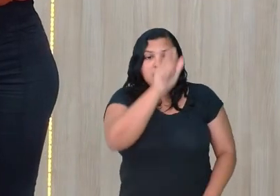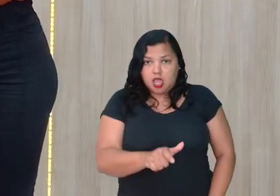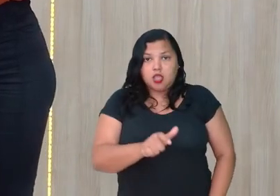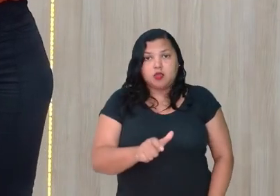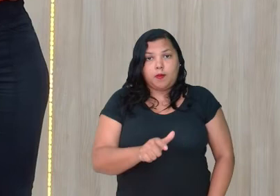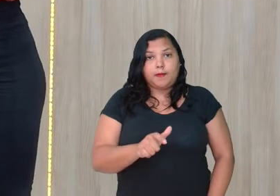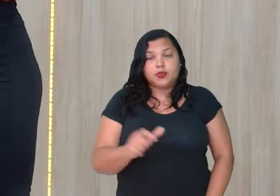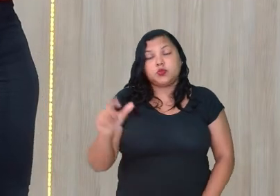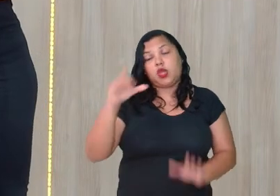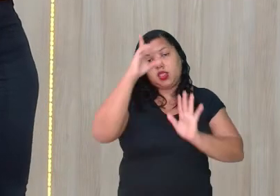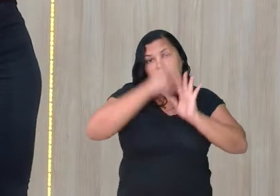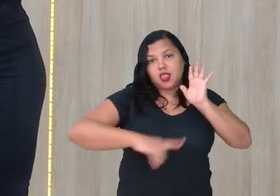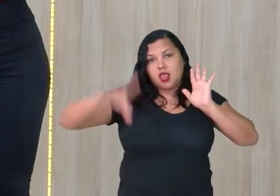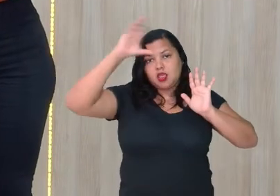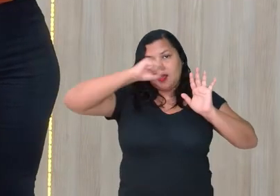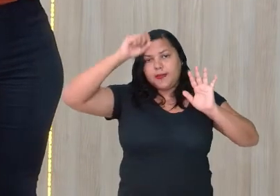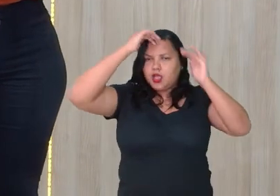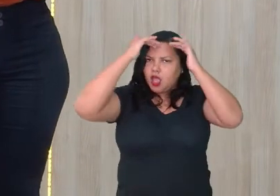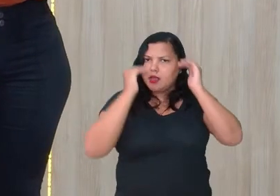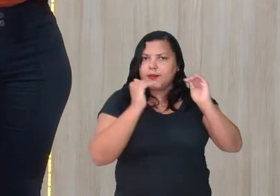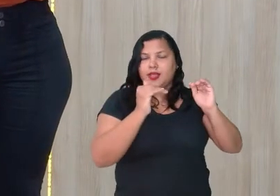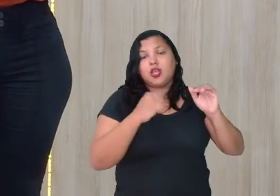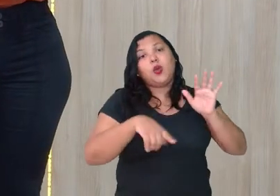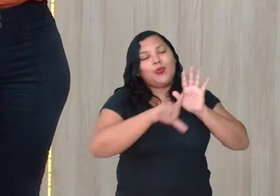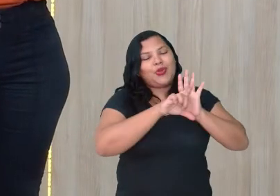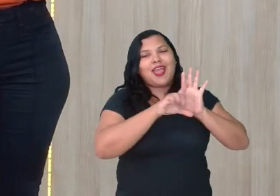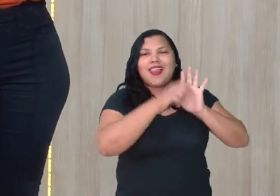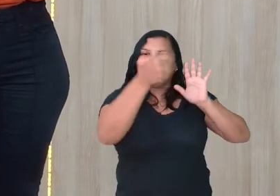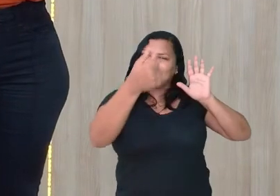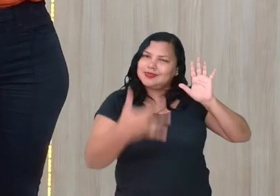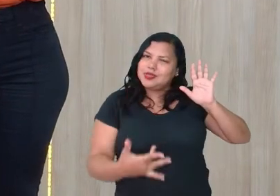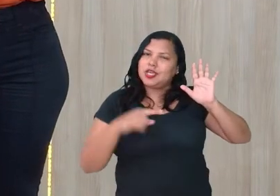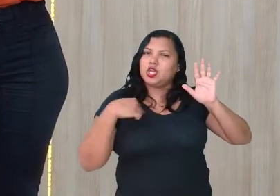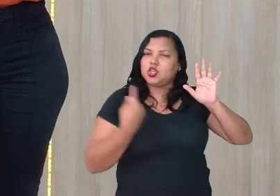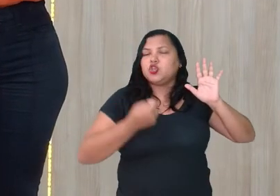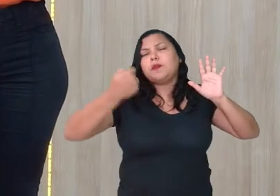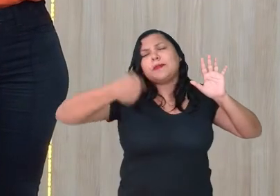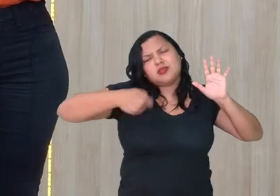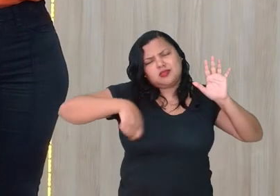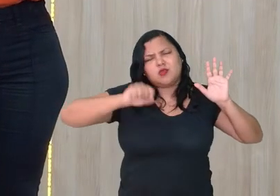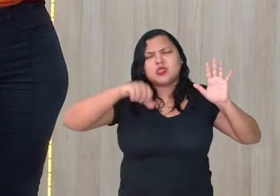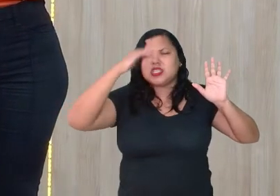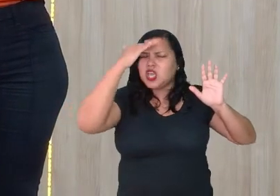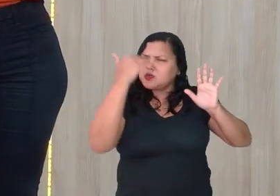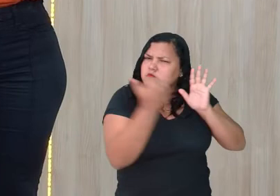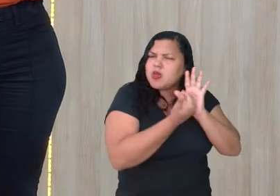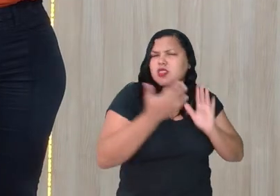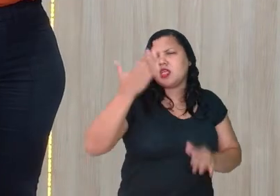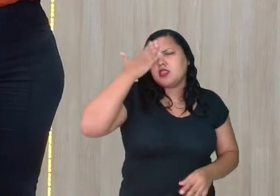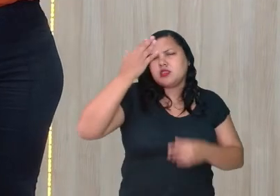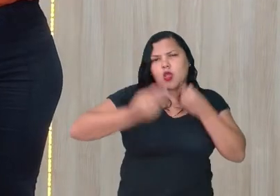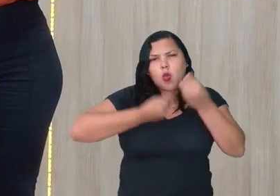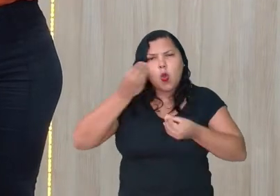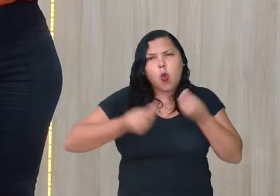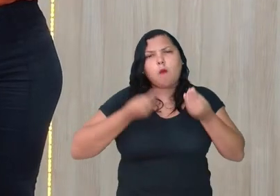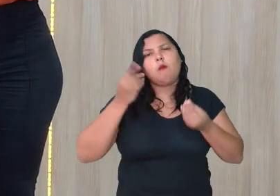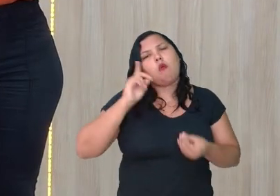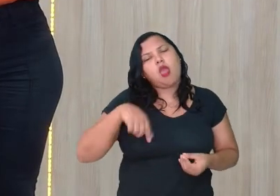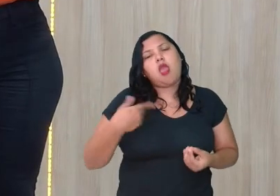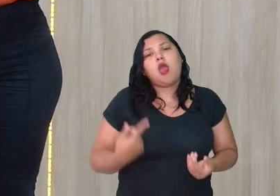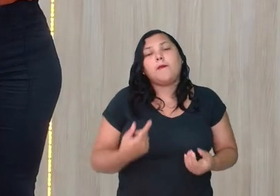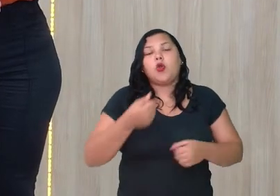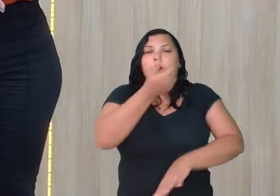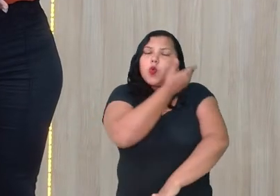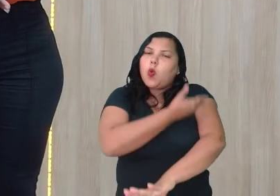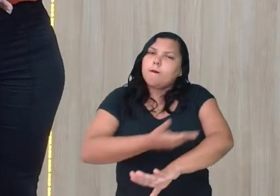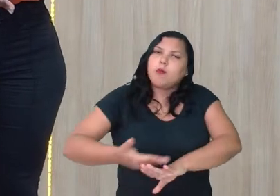direito de aprendizagem. E é isso que a lei está dizendo para a gente. A gente precisa de verdade entender esse funcionamento desses estudantes para que a